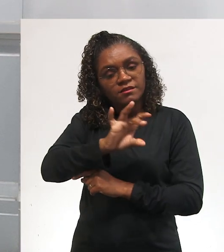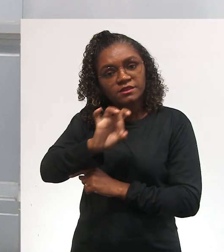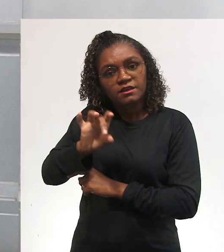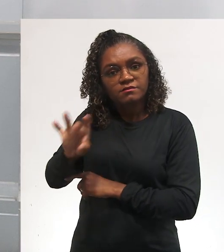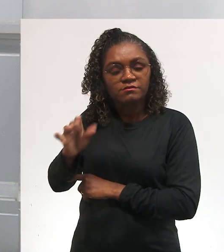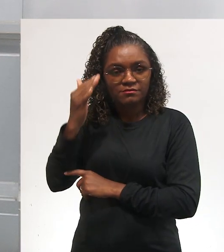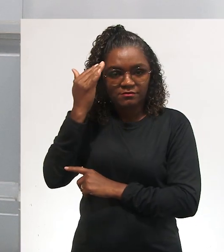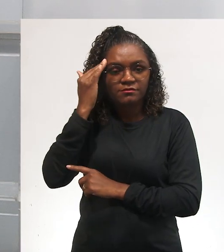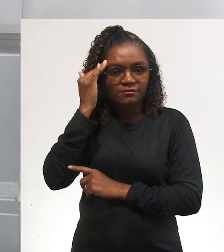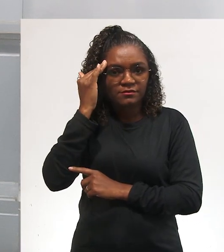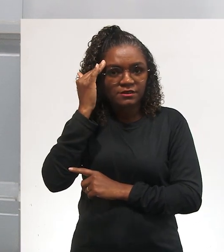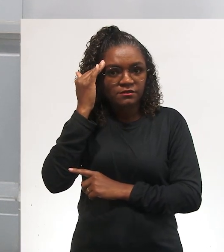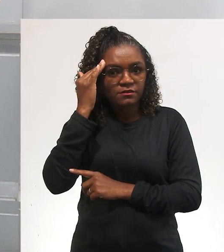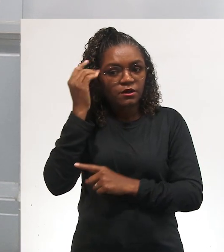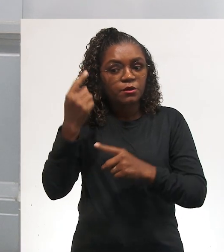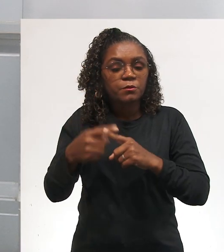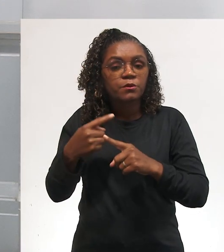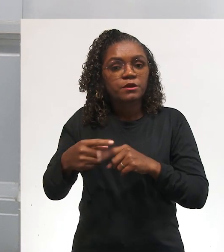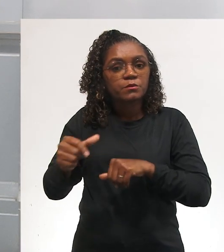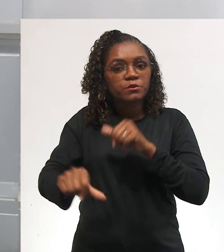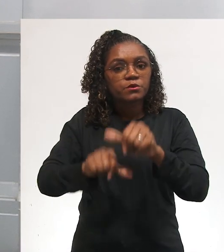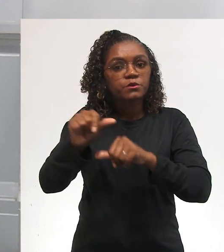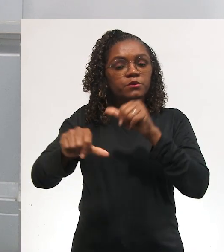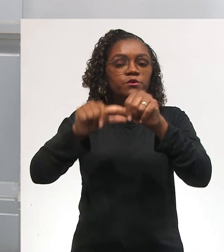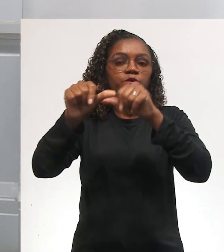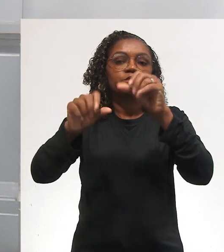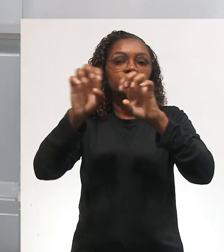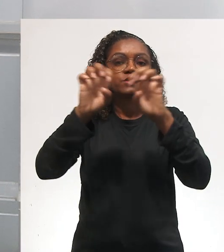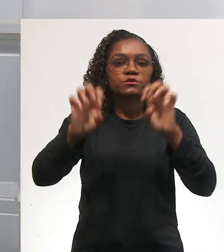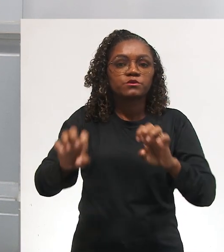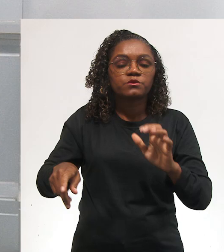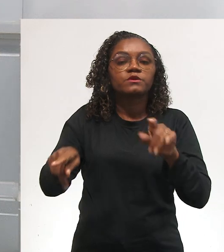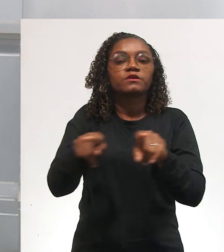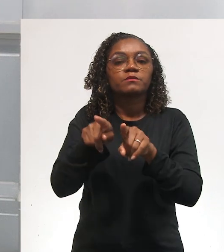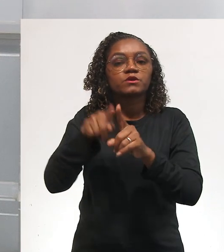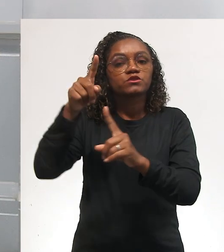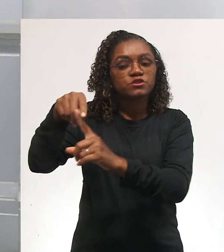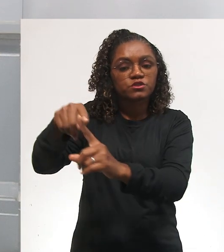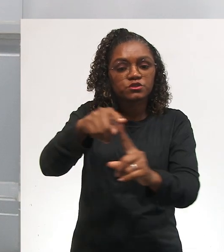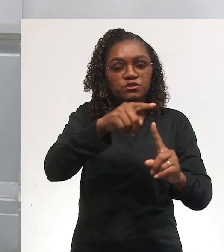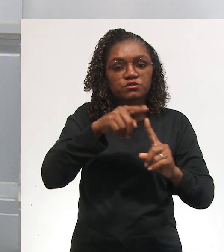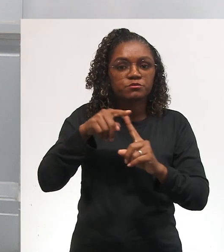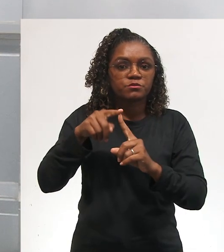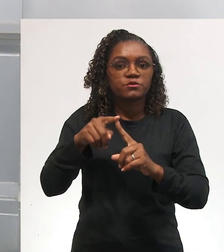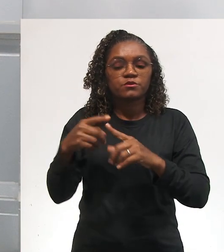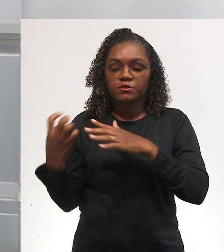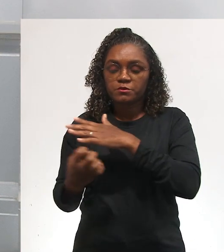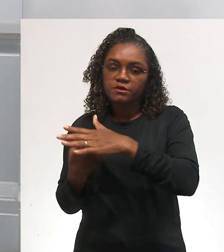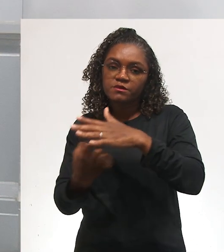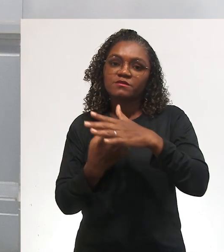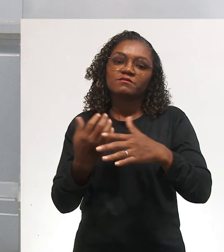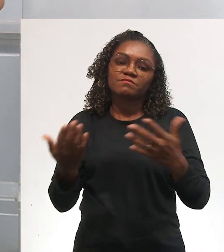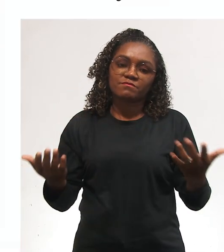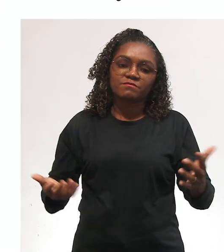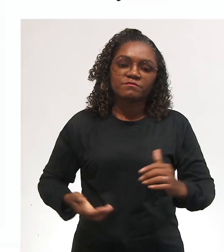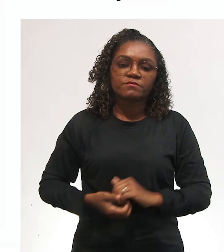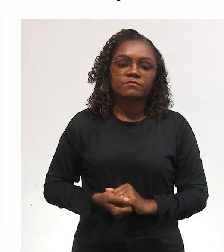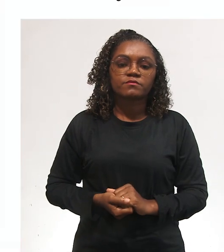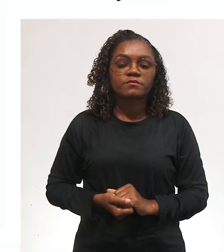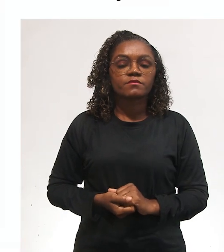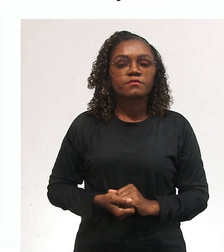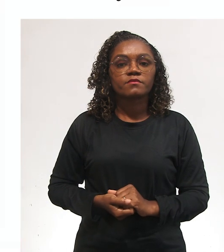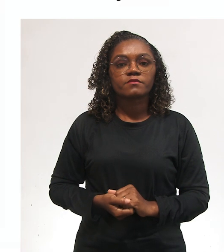pensar faça com que vá mudando toda a estrutura de pensar de uma determinada organização.